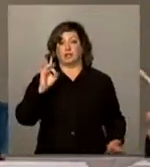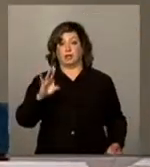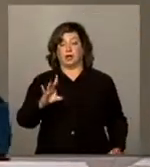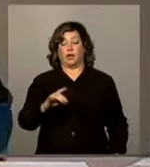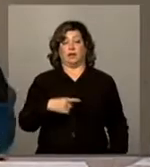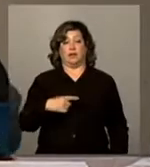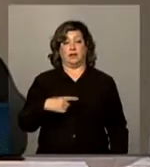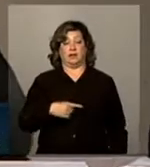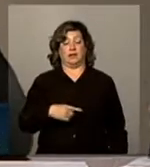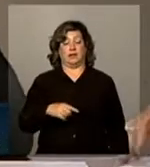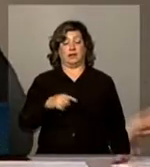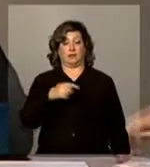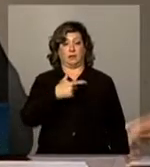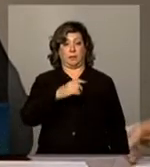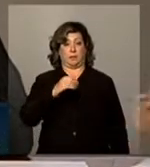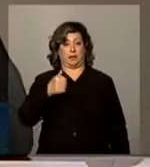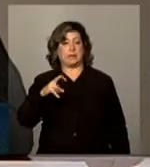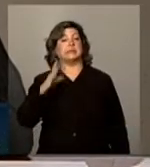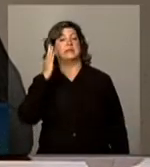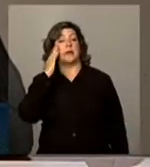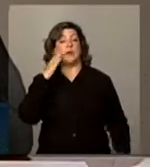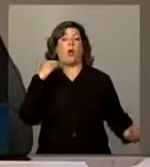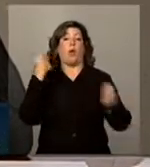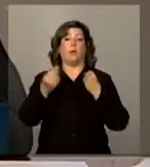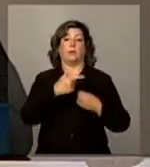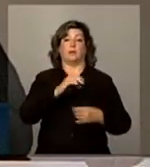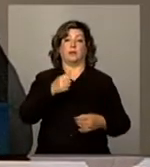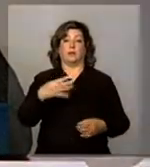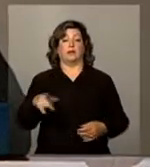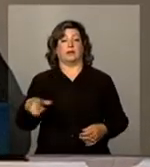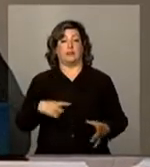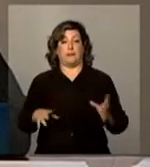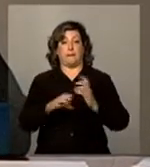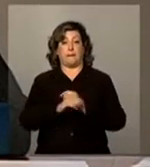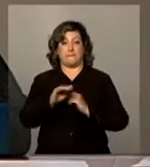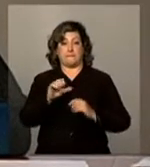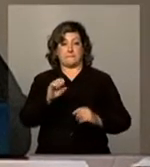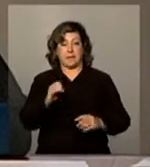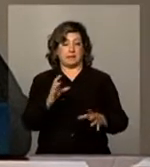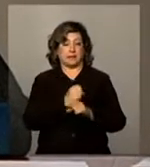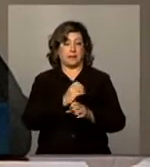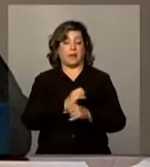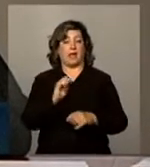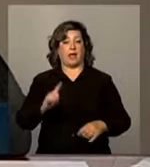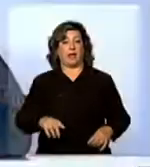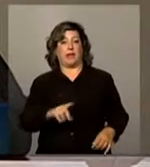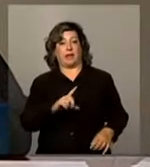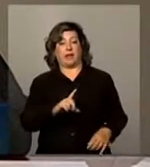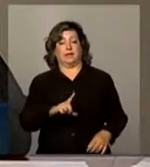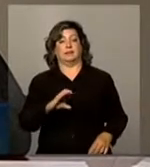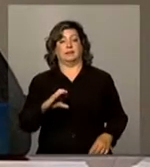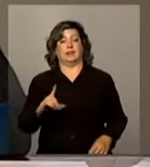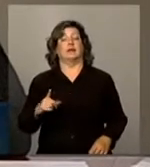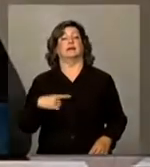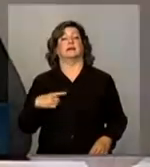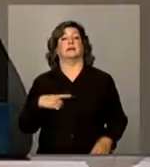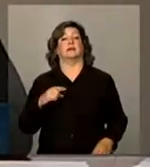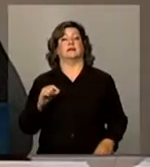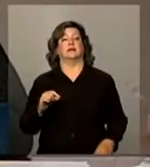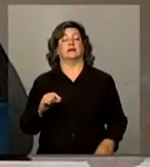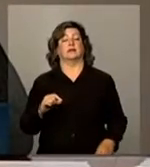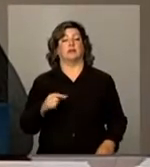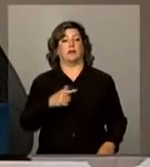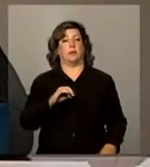Então, a lei estabelece que a base de cálculo a executar é a RCL de 2013. Por isso, já há um